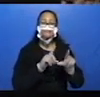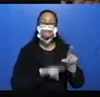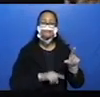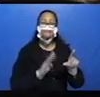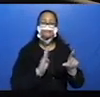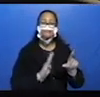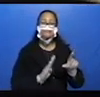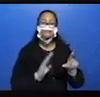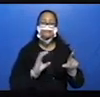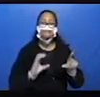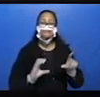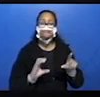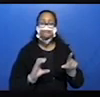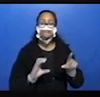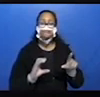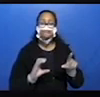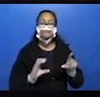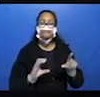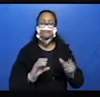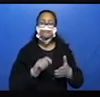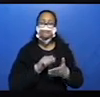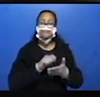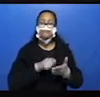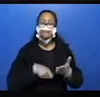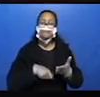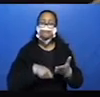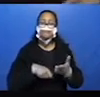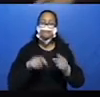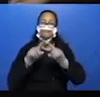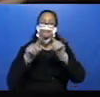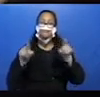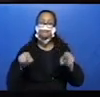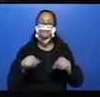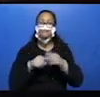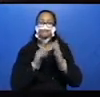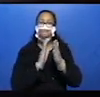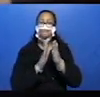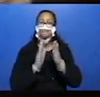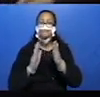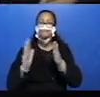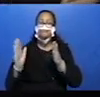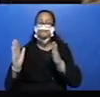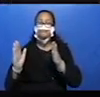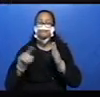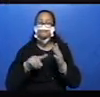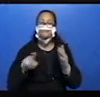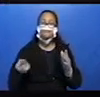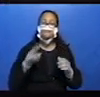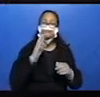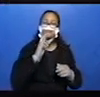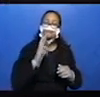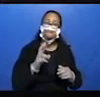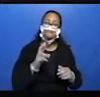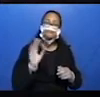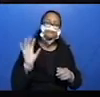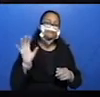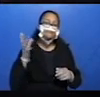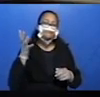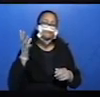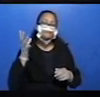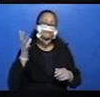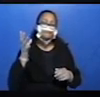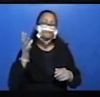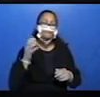de ordens. Olha lá, o primeiro nós já colocamos, vocês vão responder o que acontece com a posição do algarismo